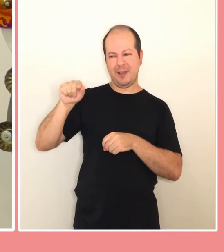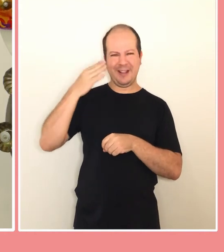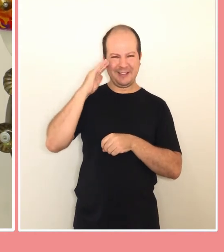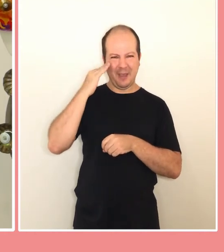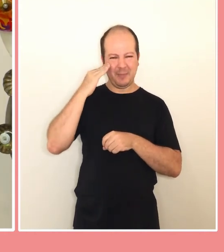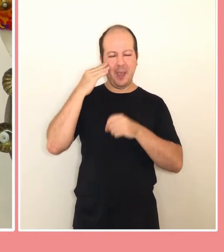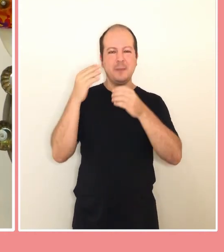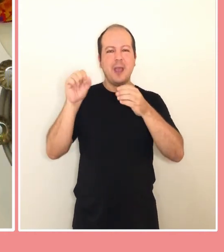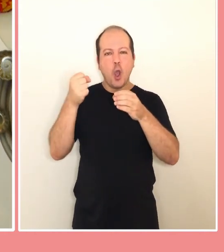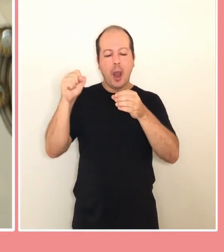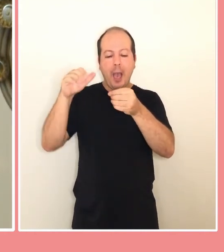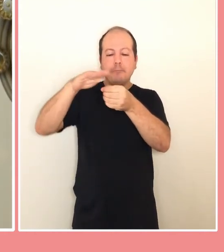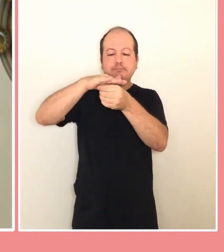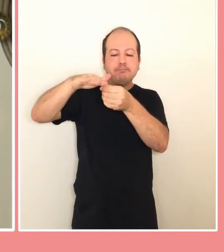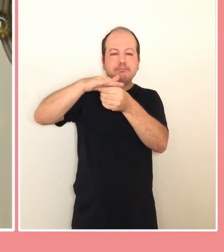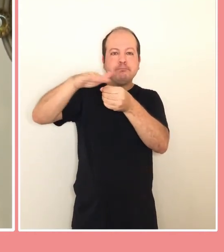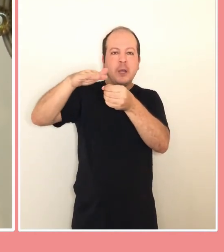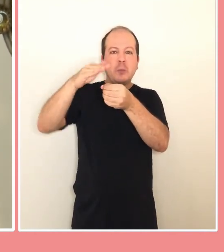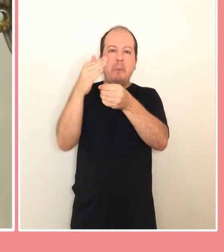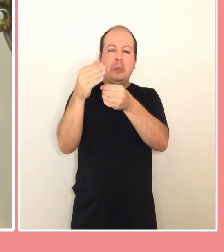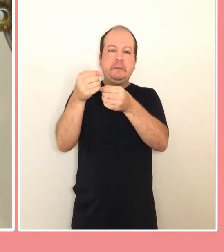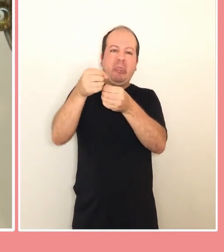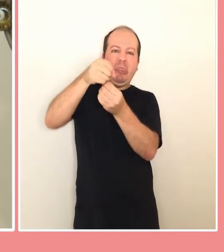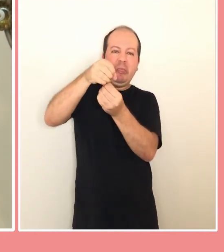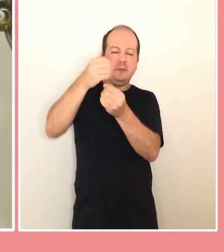sem nenhuma pontinha aparecendo. E